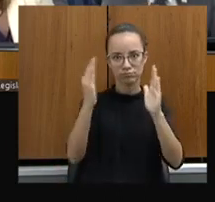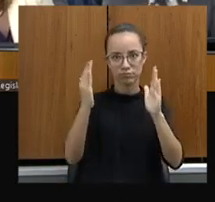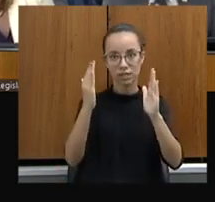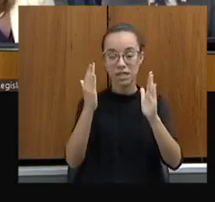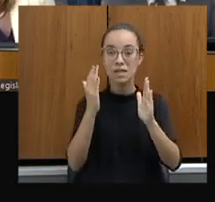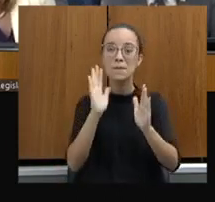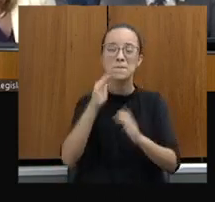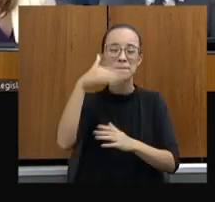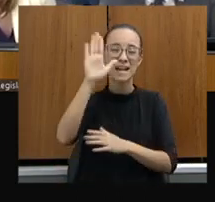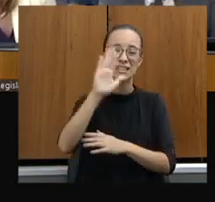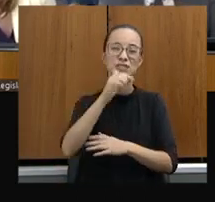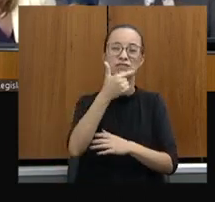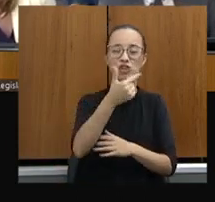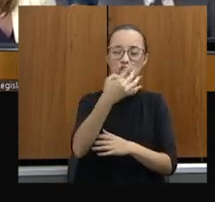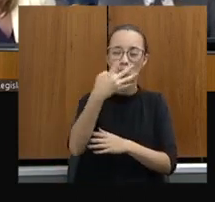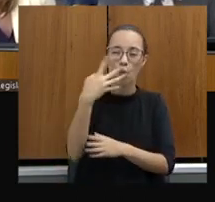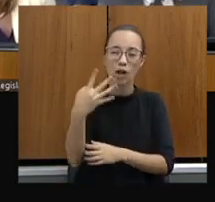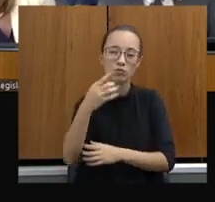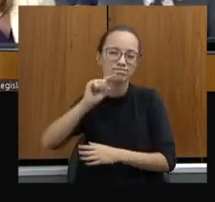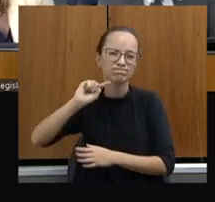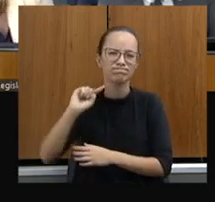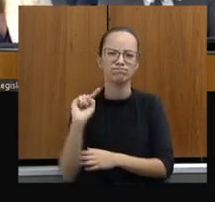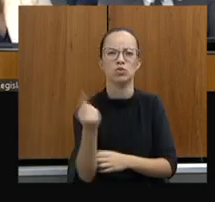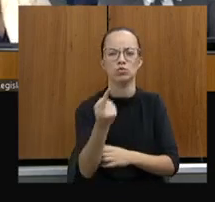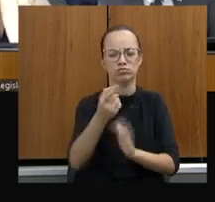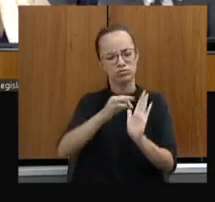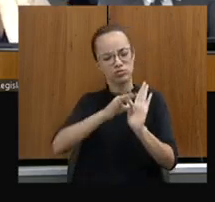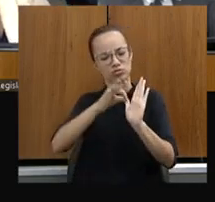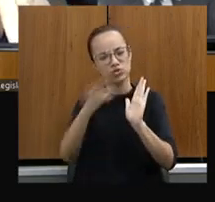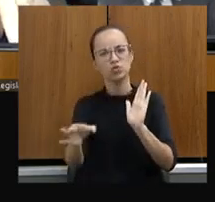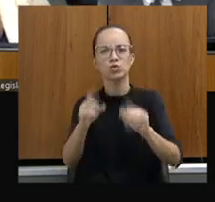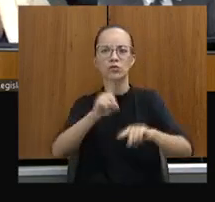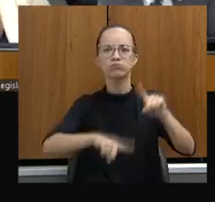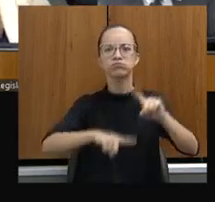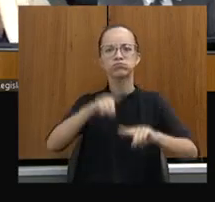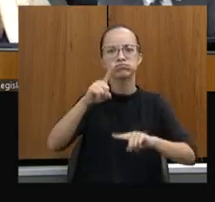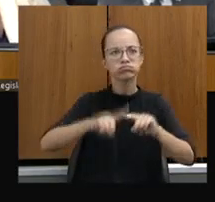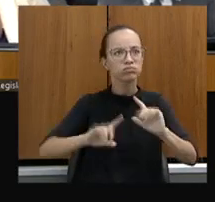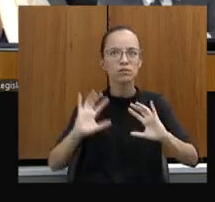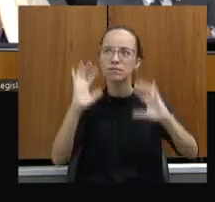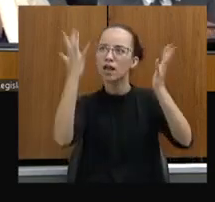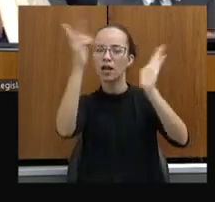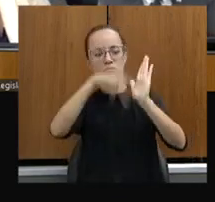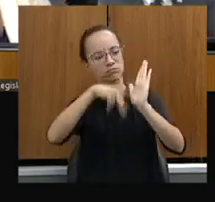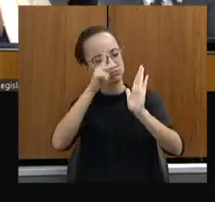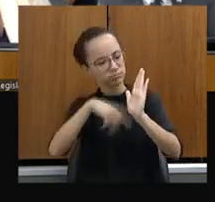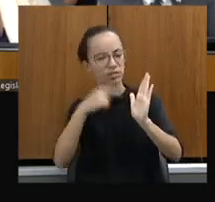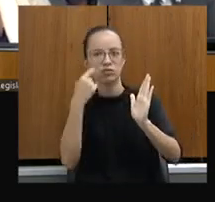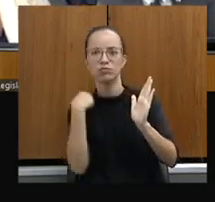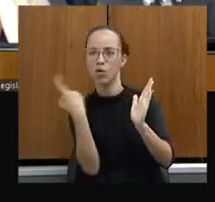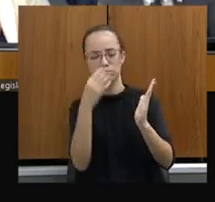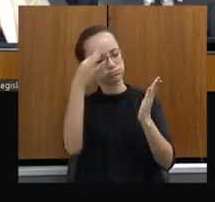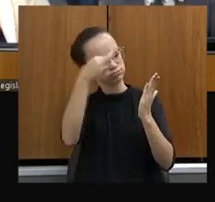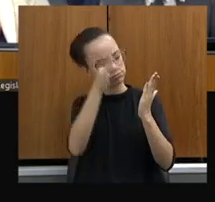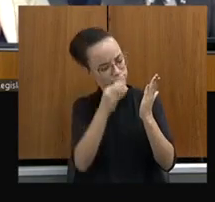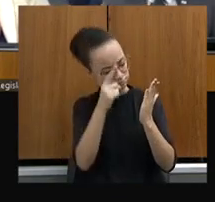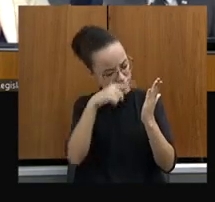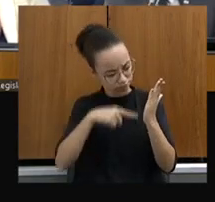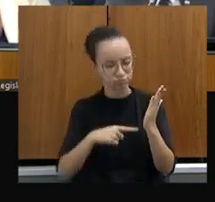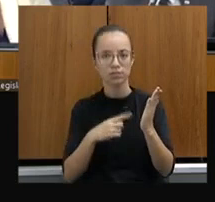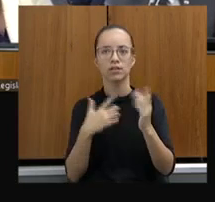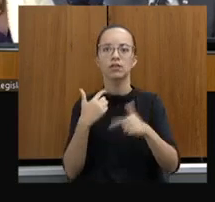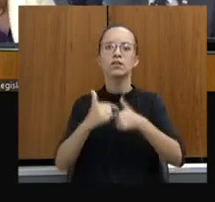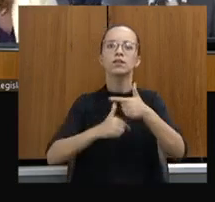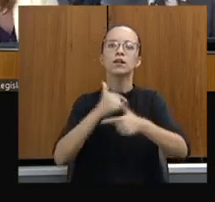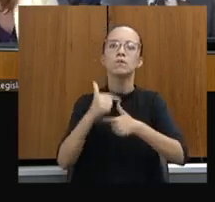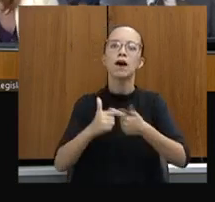mil indicações de indicações de instrumentos celebrados de plano de trabalhos analisados então é um